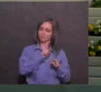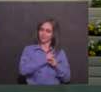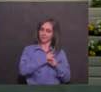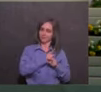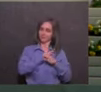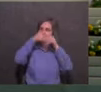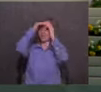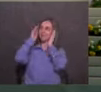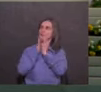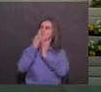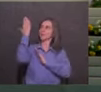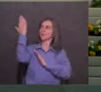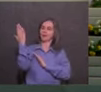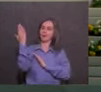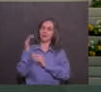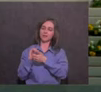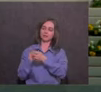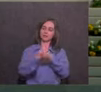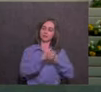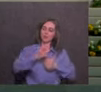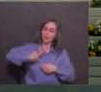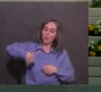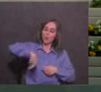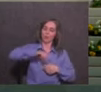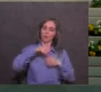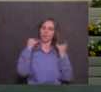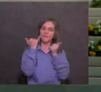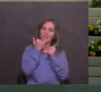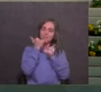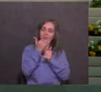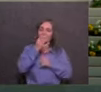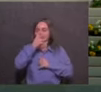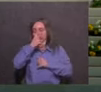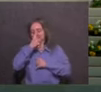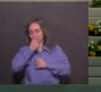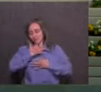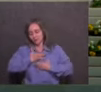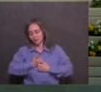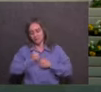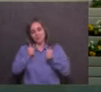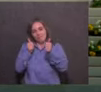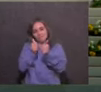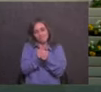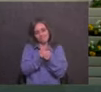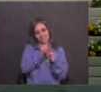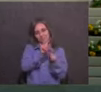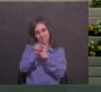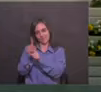solidária com as nossas alegrias e com as nossas dores. No seu coração